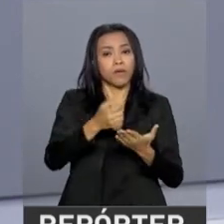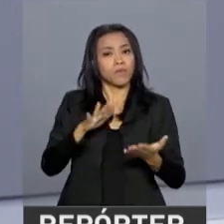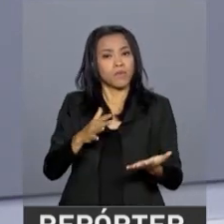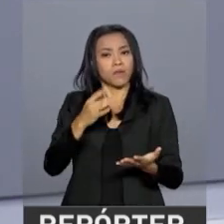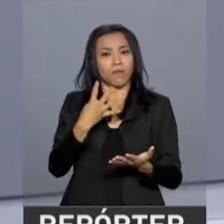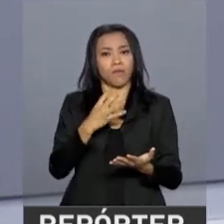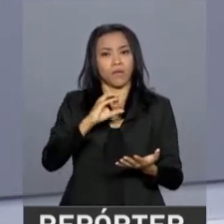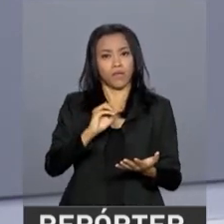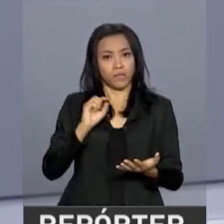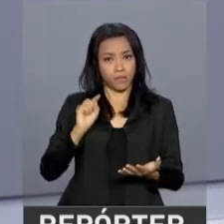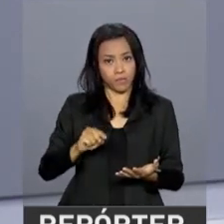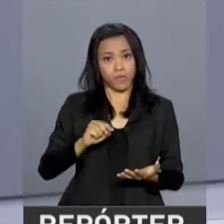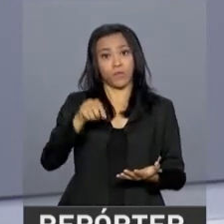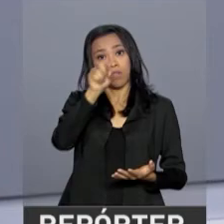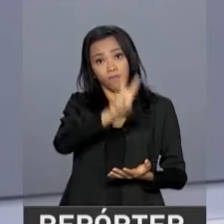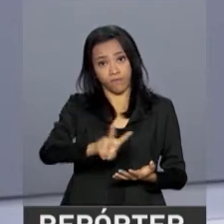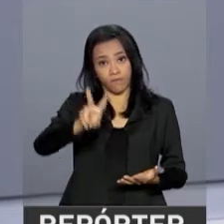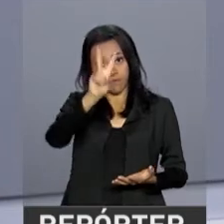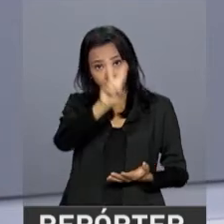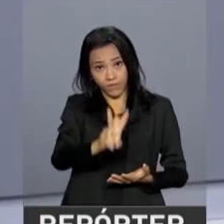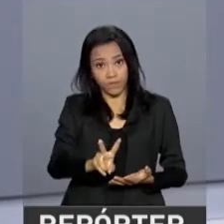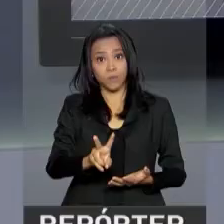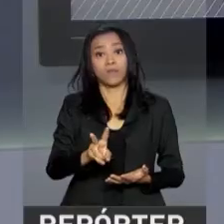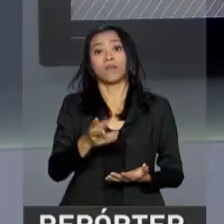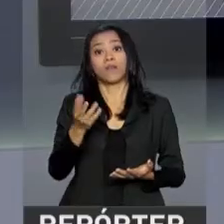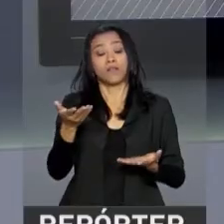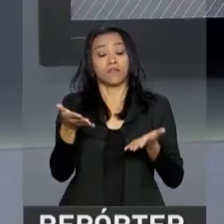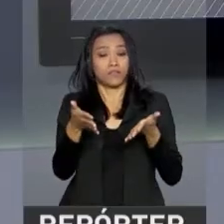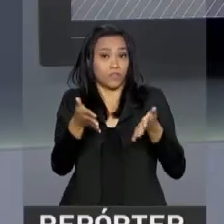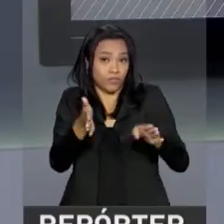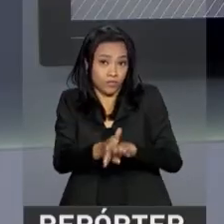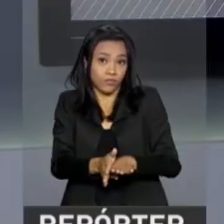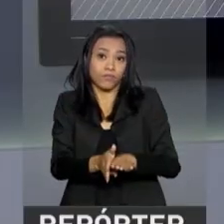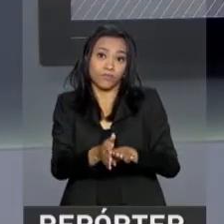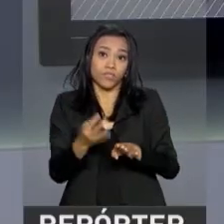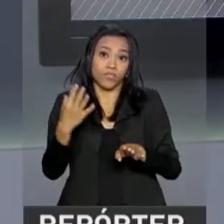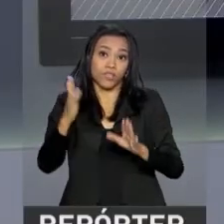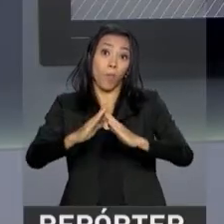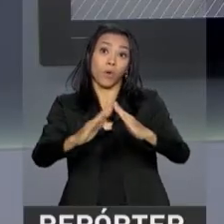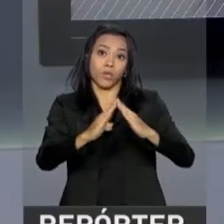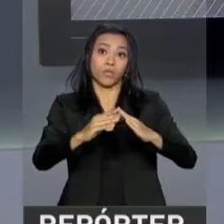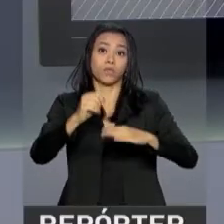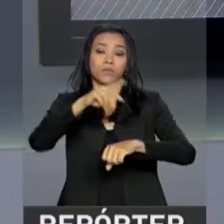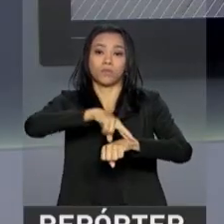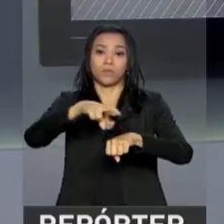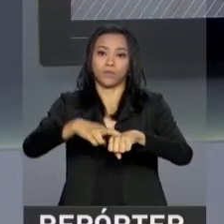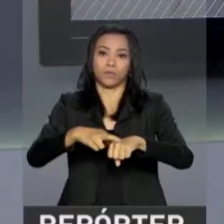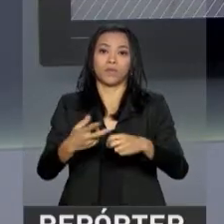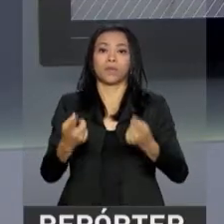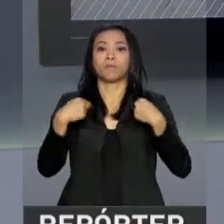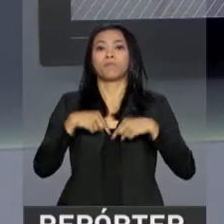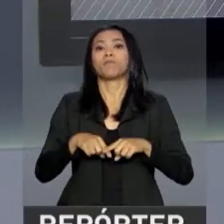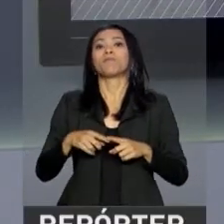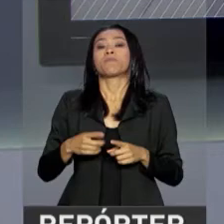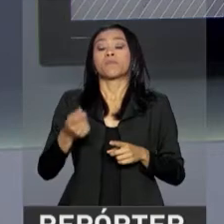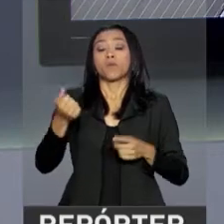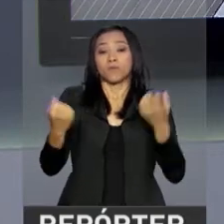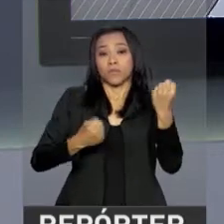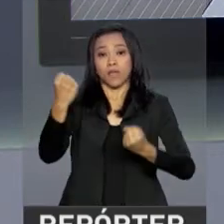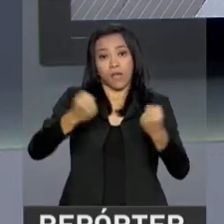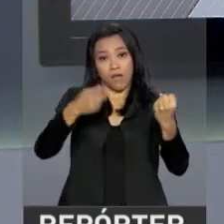venezuelanos estejam abrigados no estado os veículos brasileiros vão ganhar novas placas daqui a seis